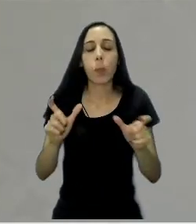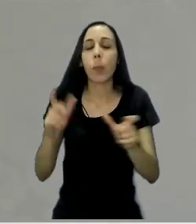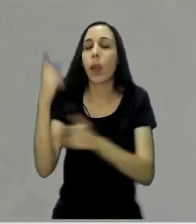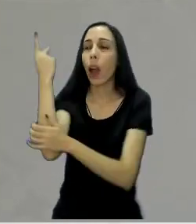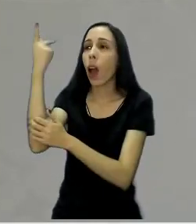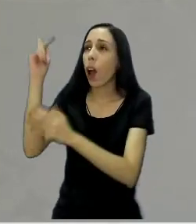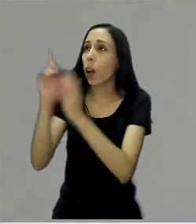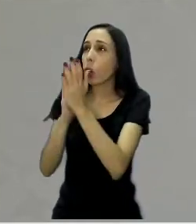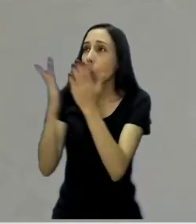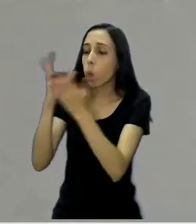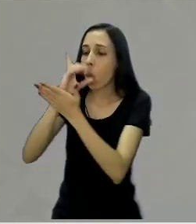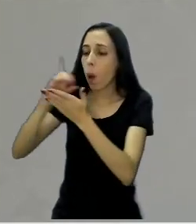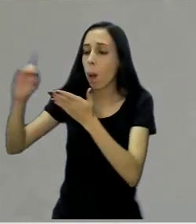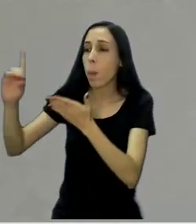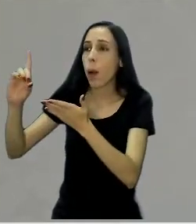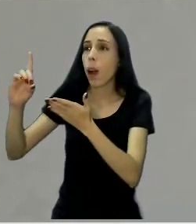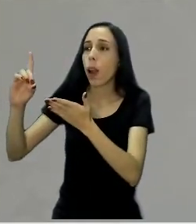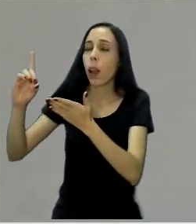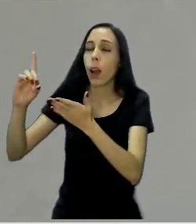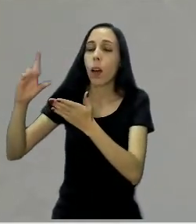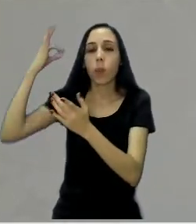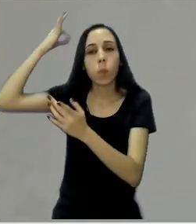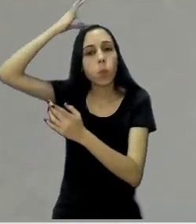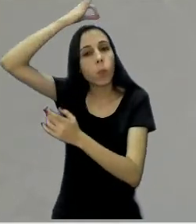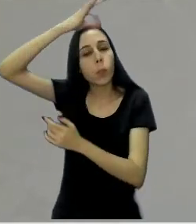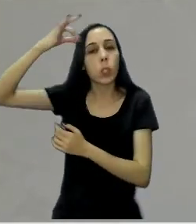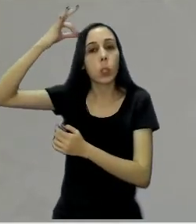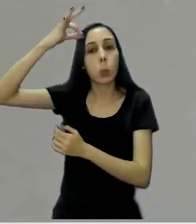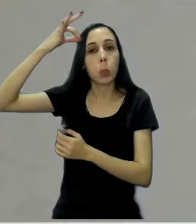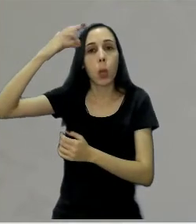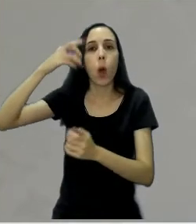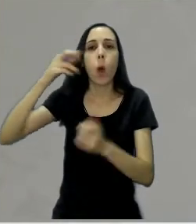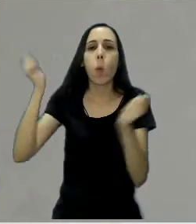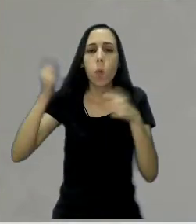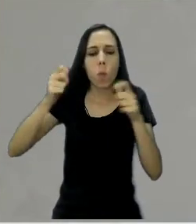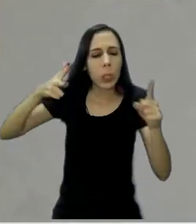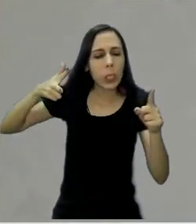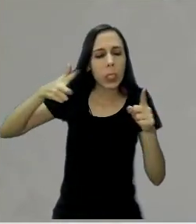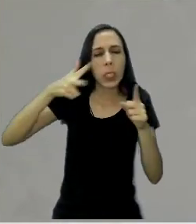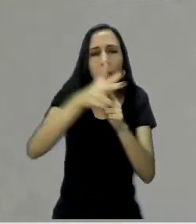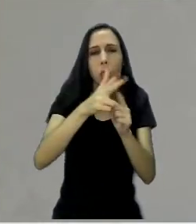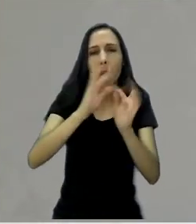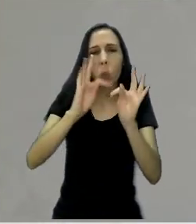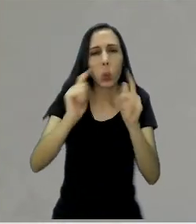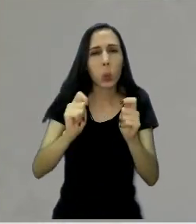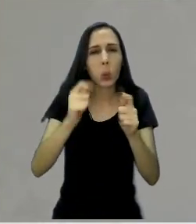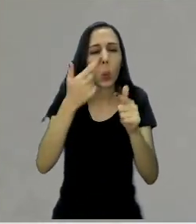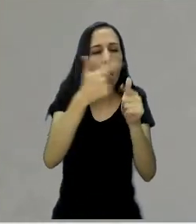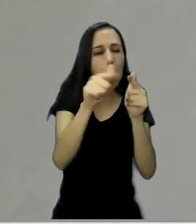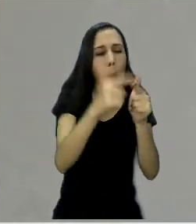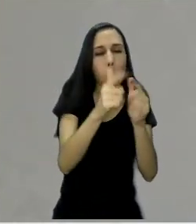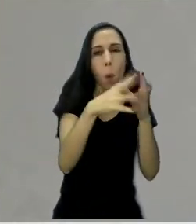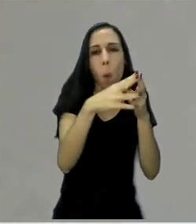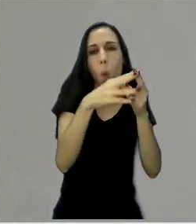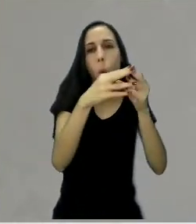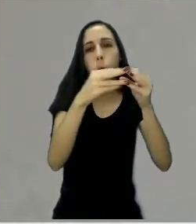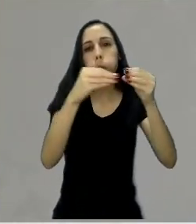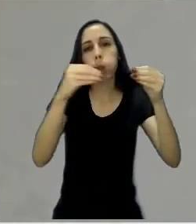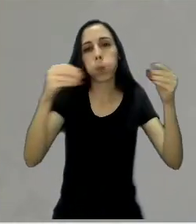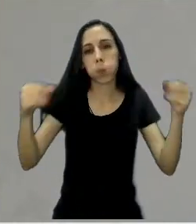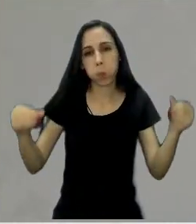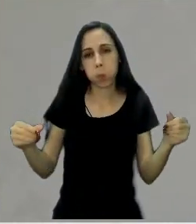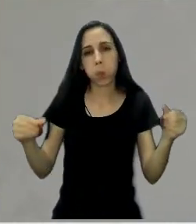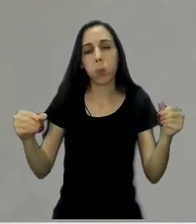Senhor. Que a tua palavra, Senhor, a espada do Espírito, corte as amarras que nos